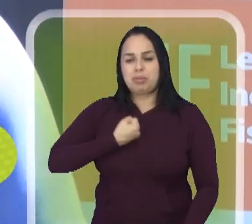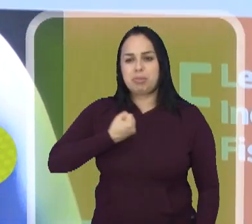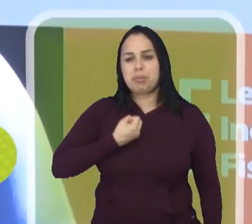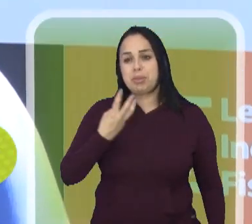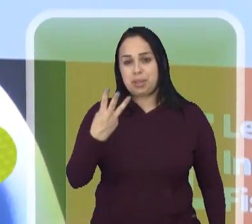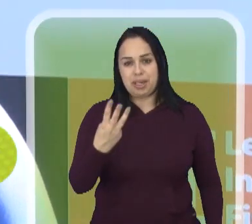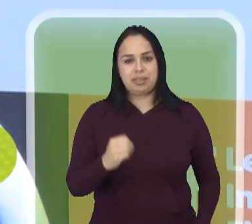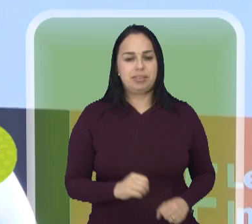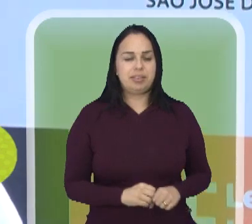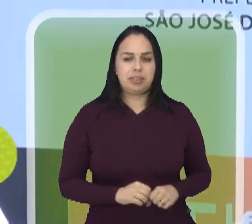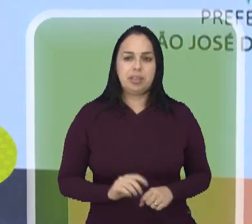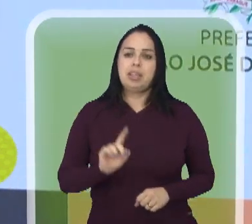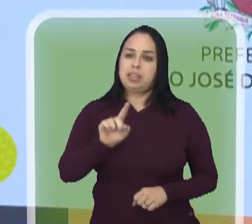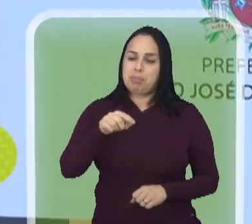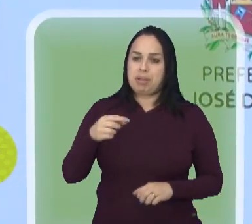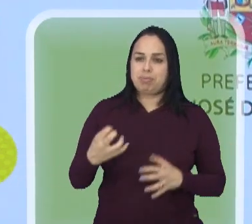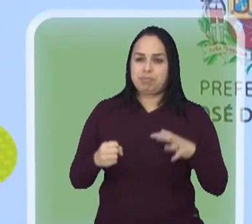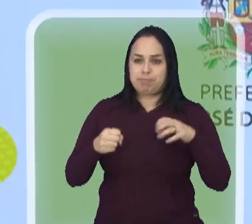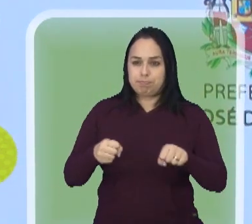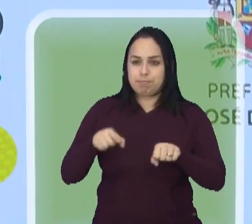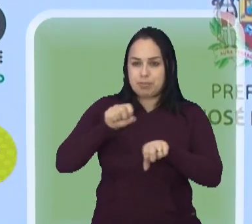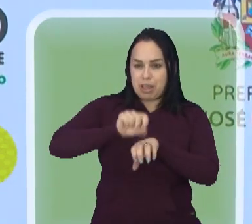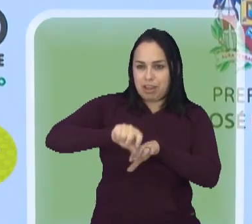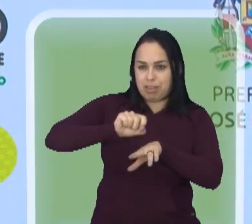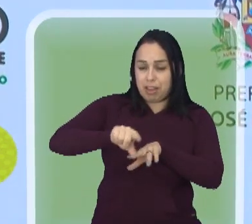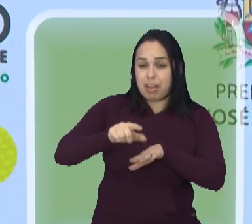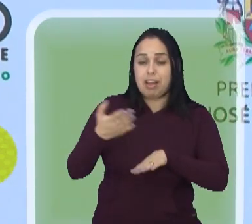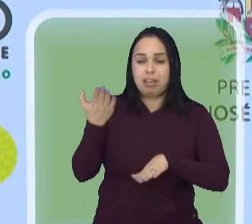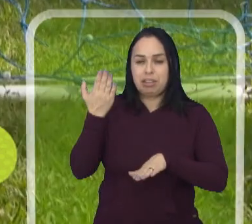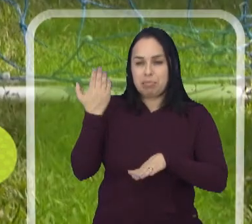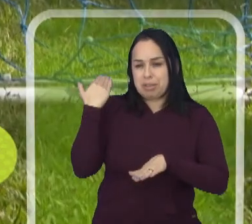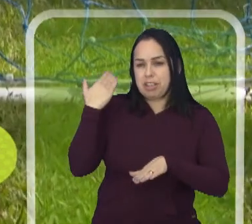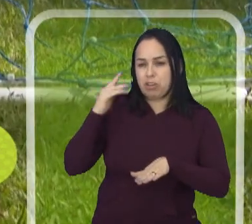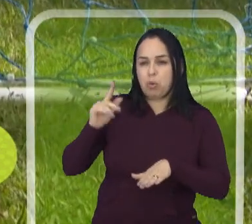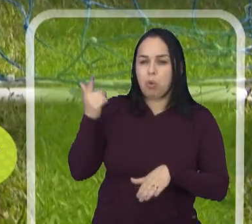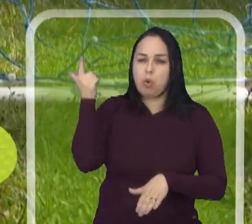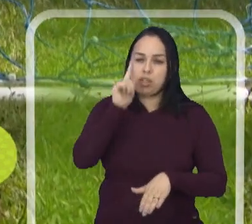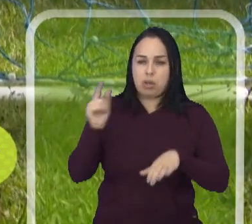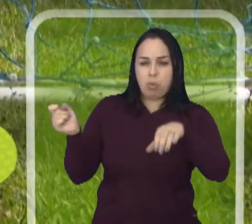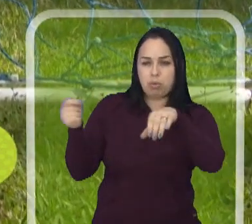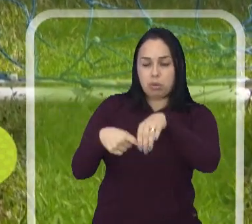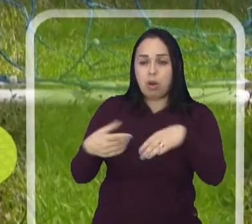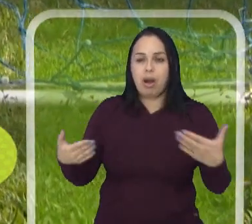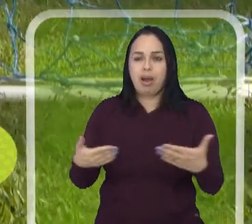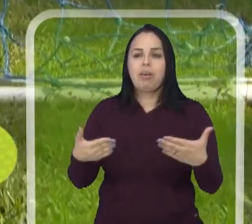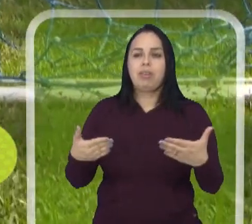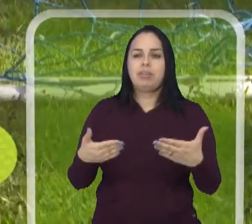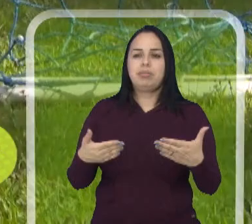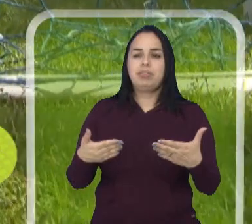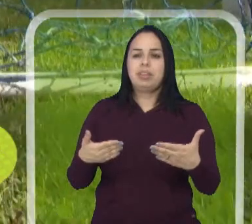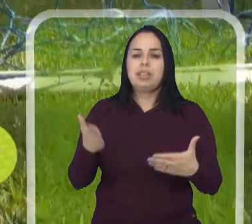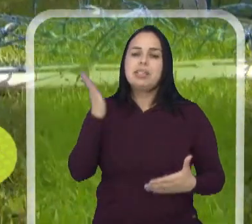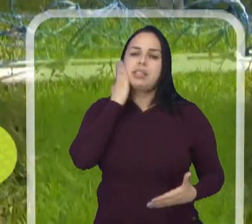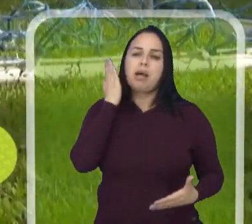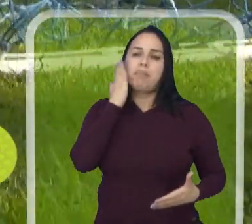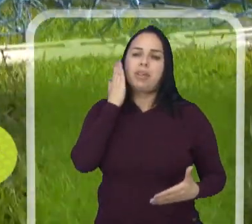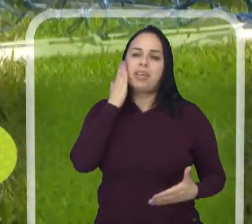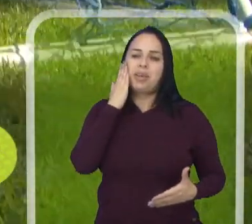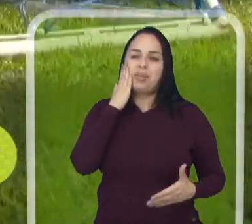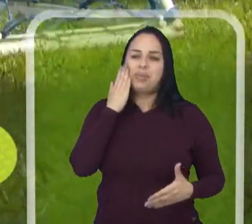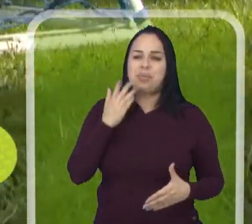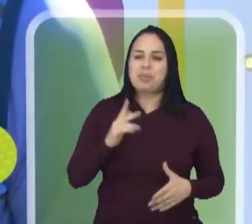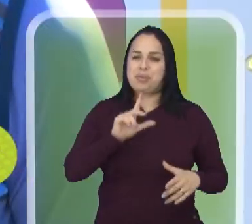na frente, a atacante Mari Andrade, que anotou um gol na última partida, garante que o São José reencontrou o caminho das